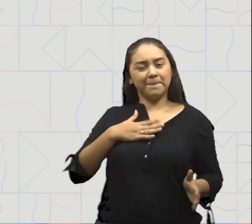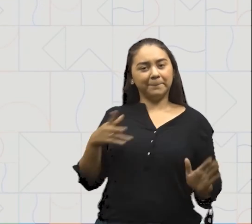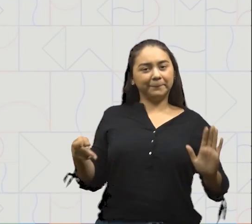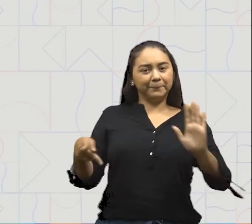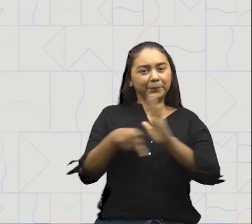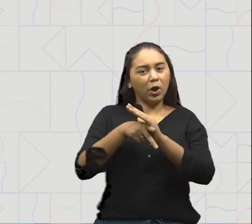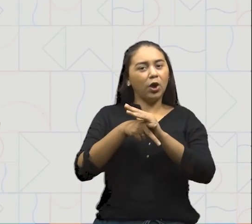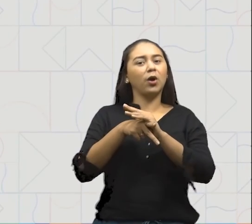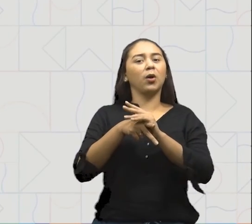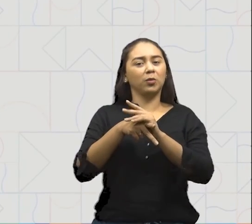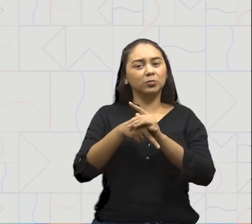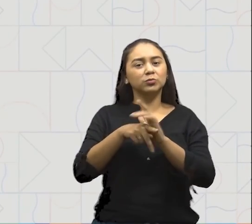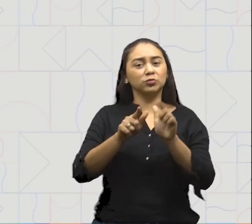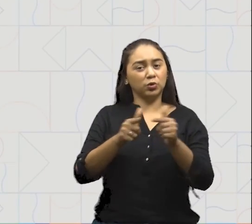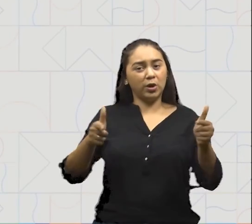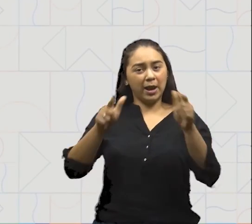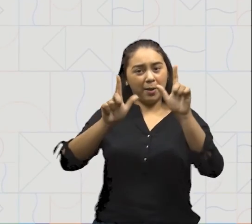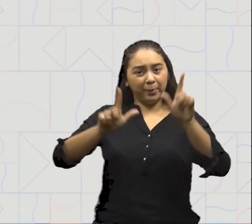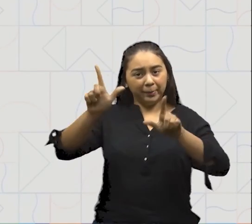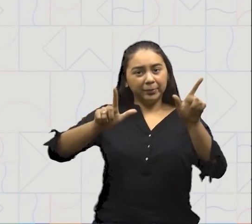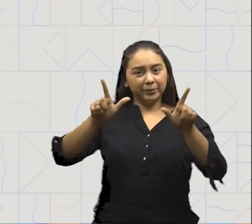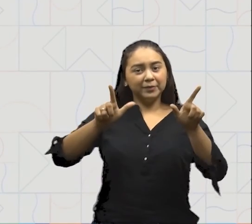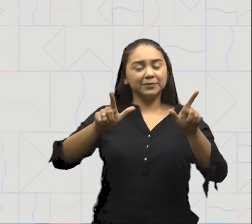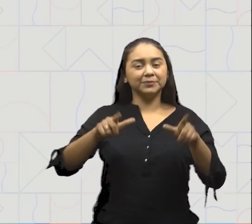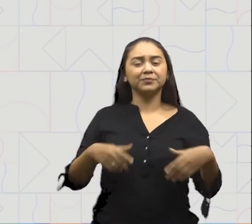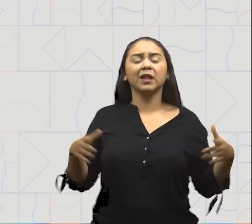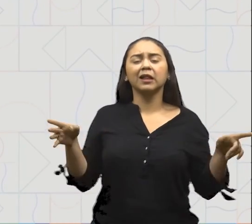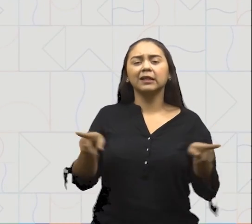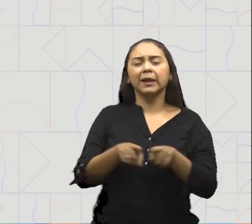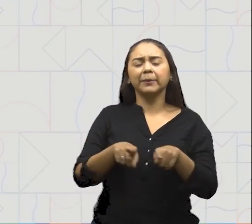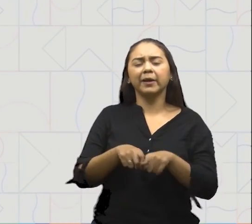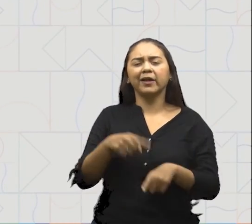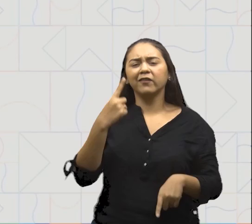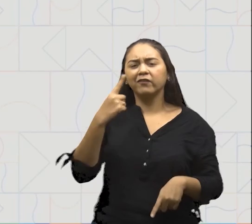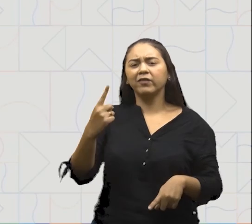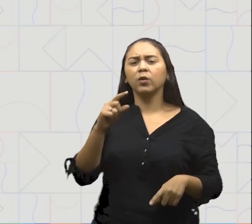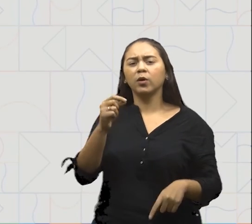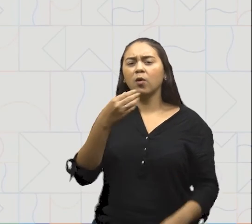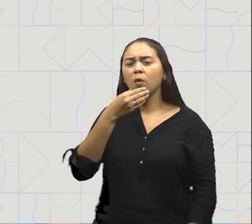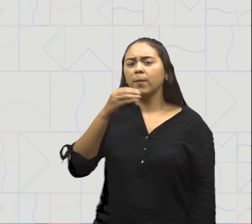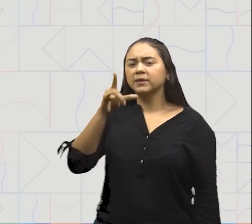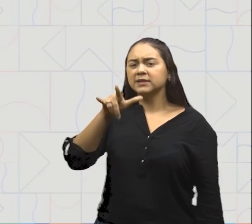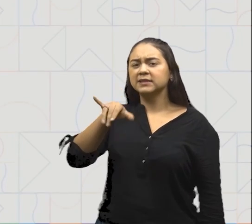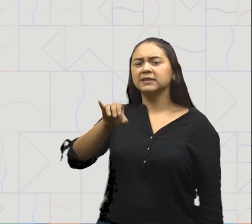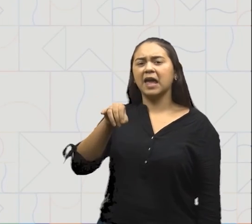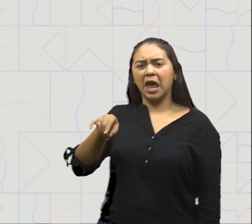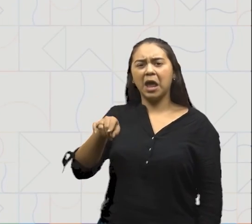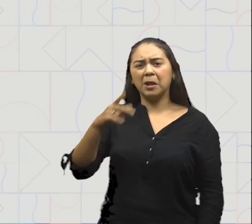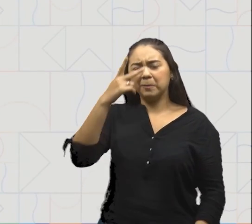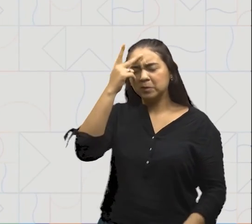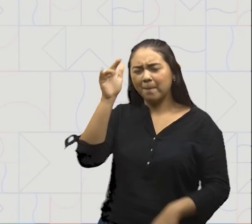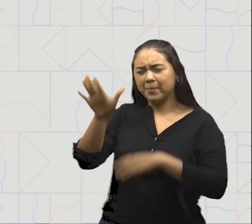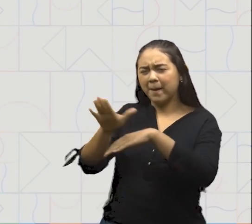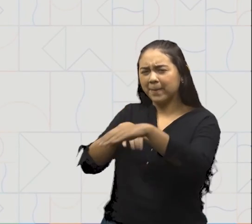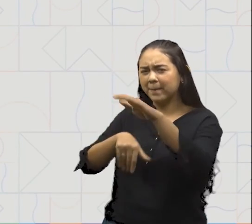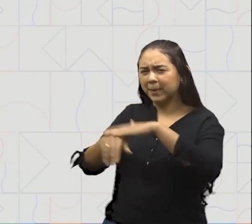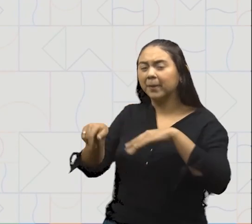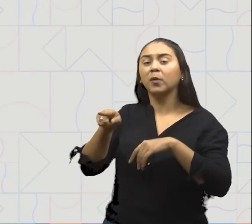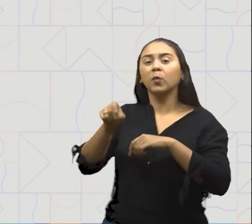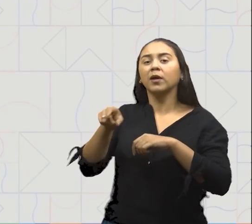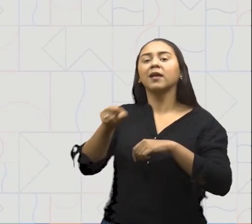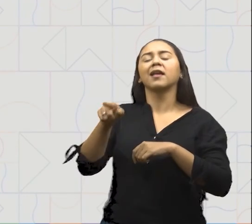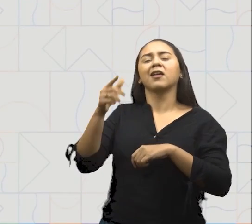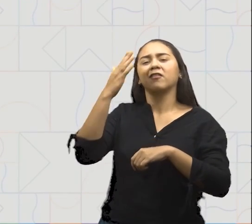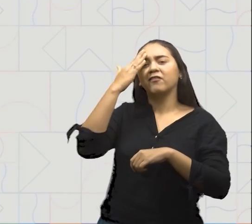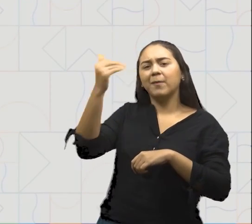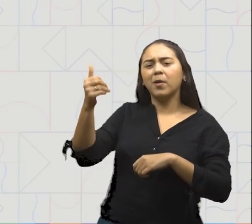telejornal, o Jornal Aricional. Vimos sobre como o Célio tornou-se um artista requisitado pelas escolas após produzir